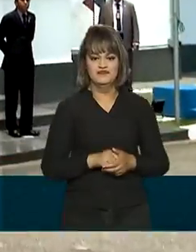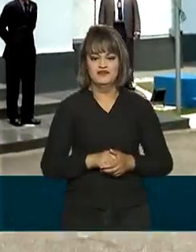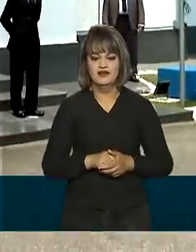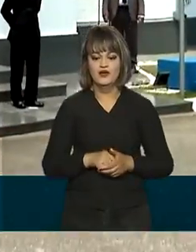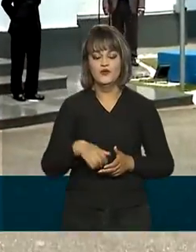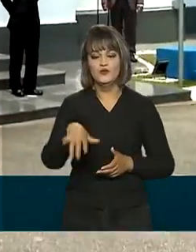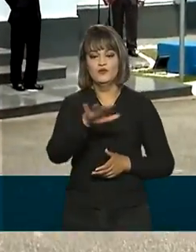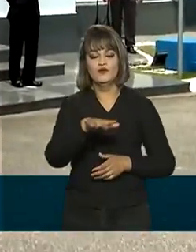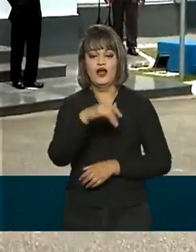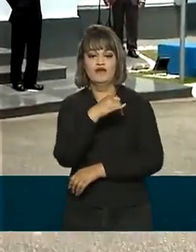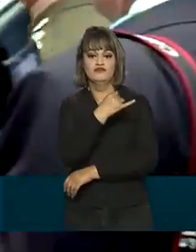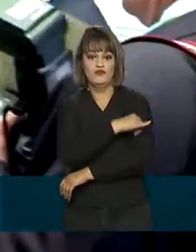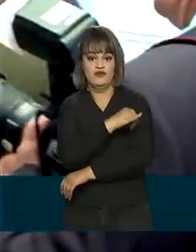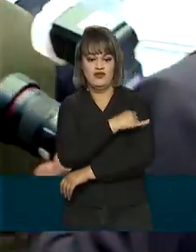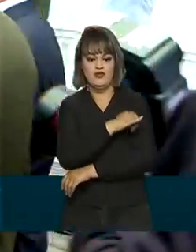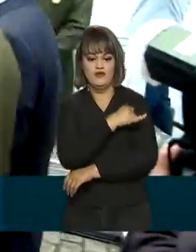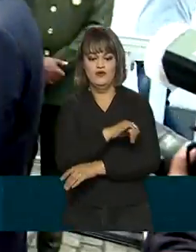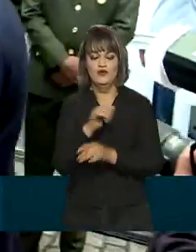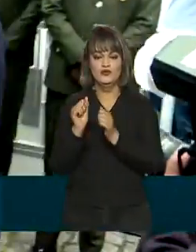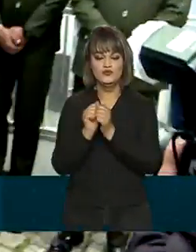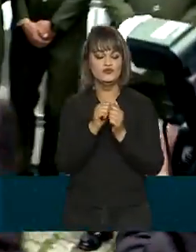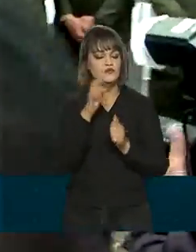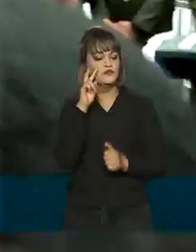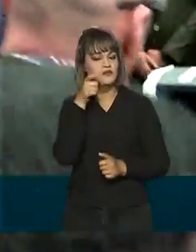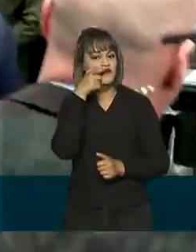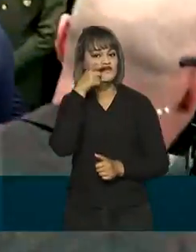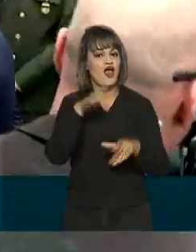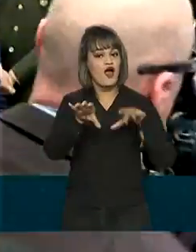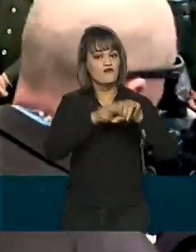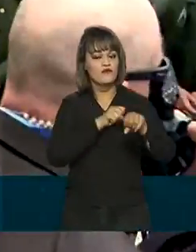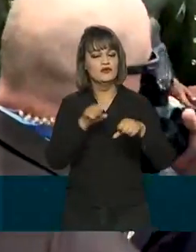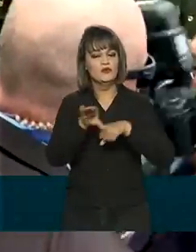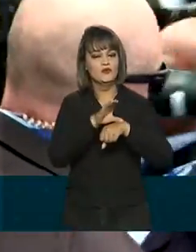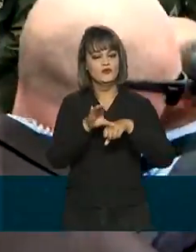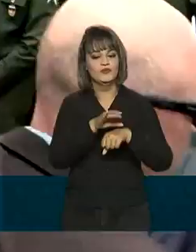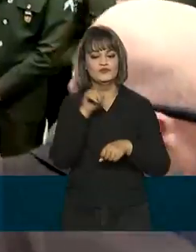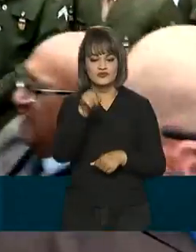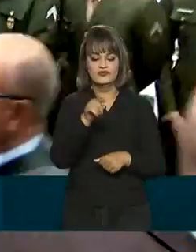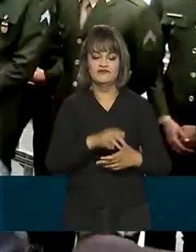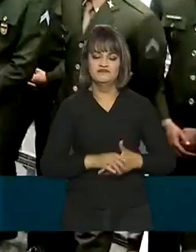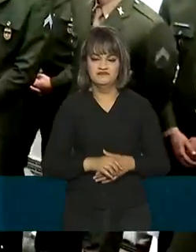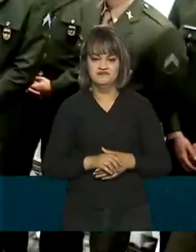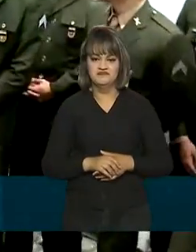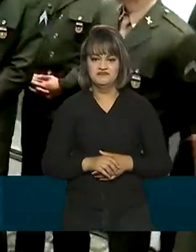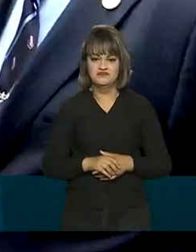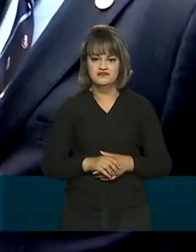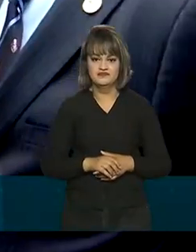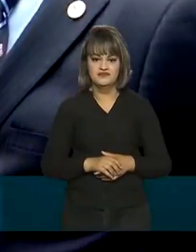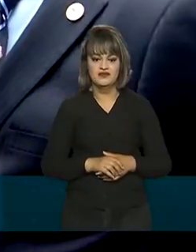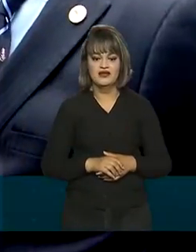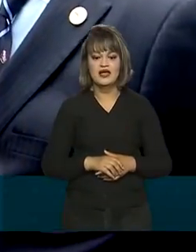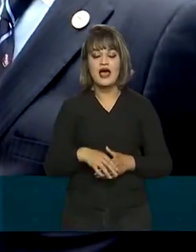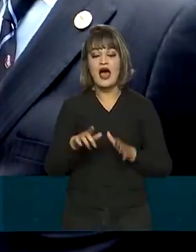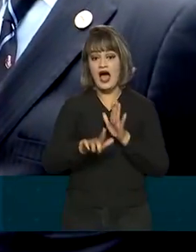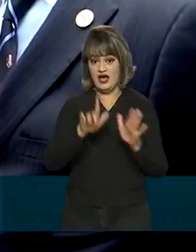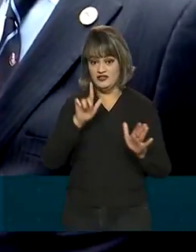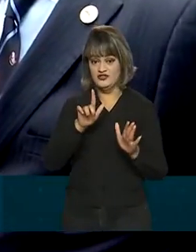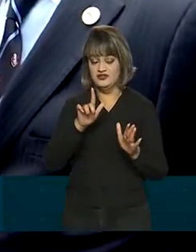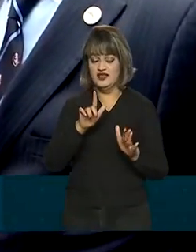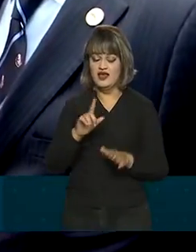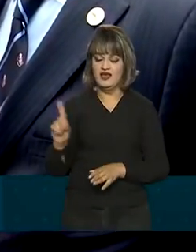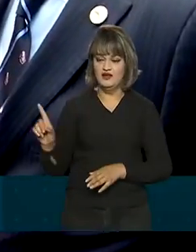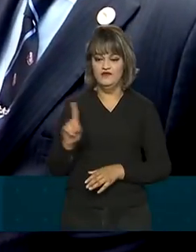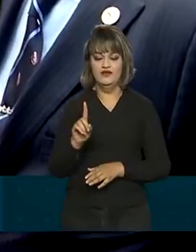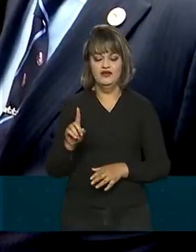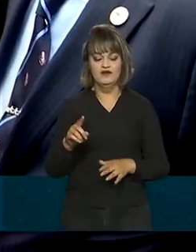Vila Militar, no Rio de Janeiro, para acompanhar a formatura do curso de formação e graduação de sargentos. Antes do evento, o